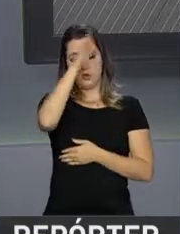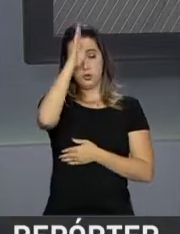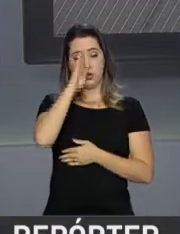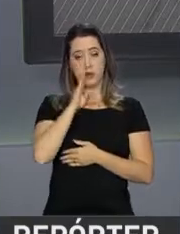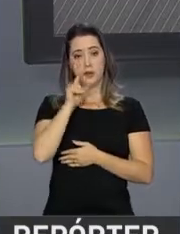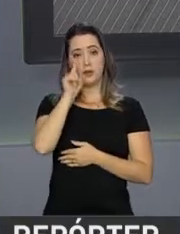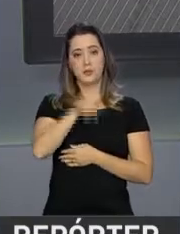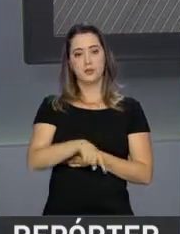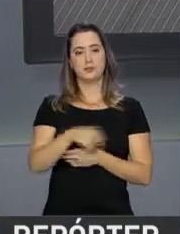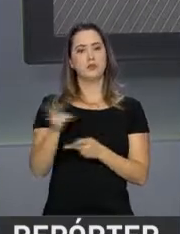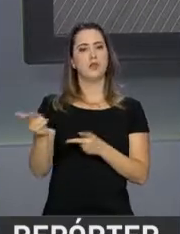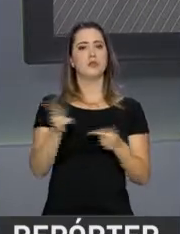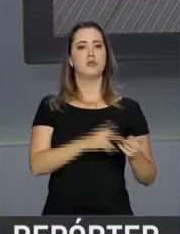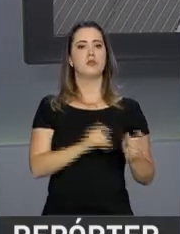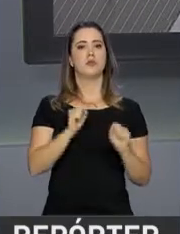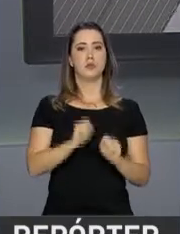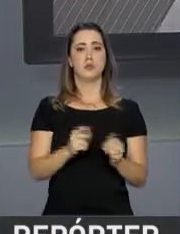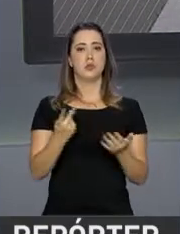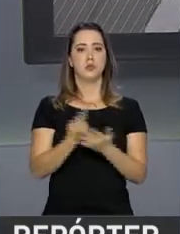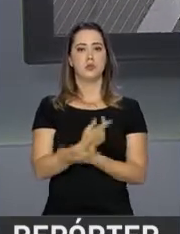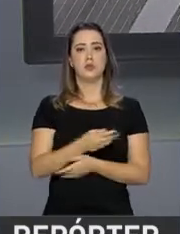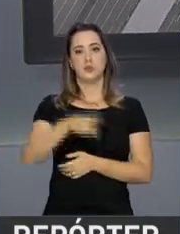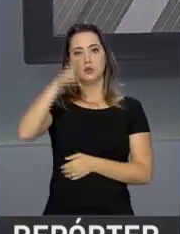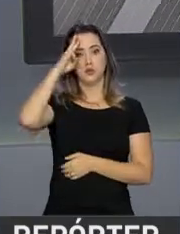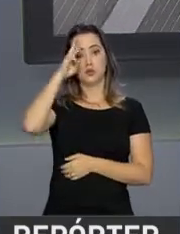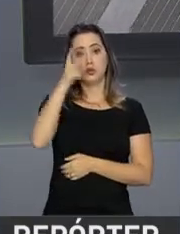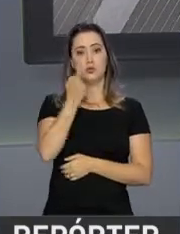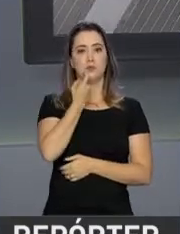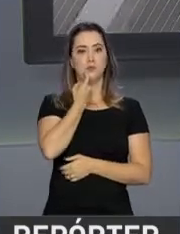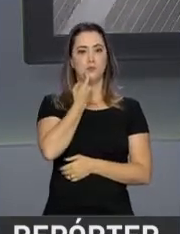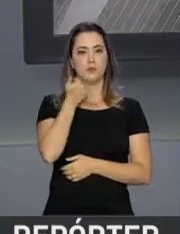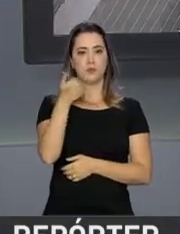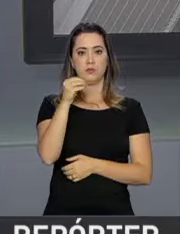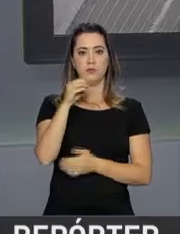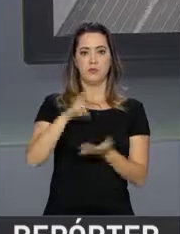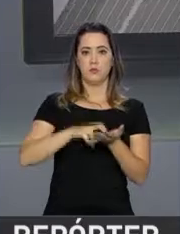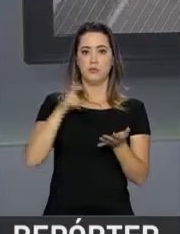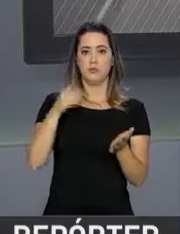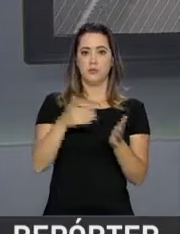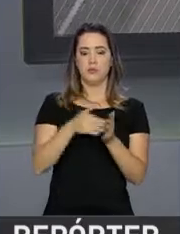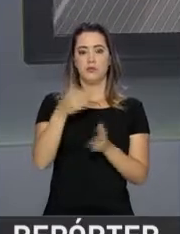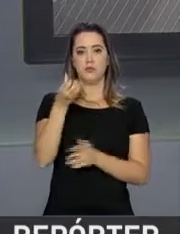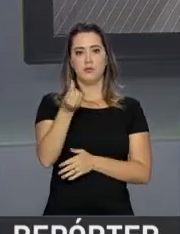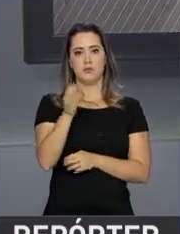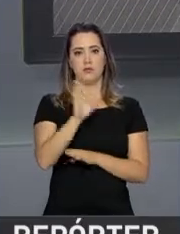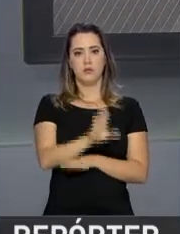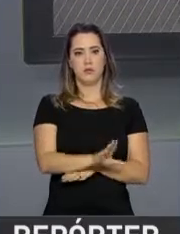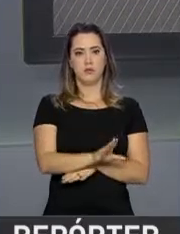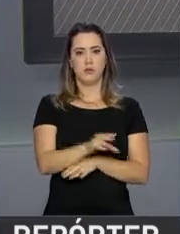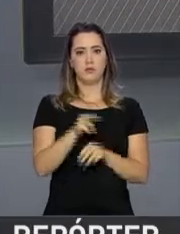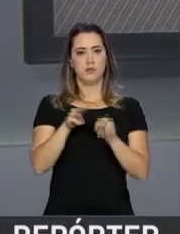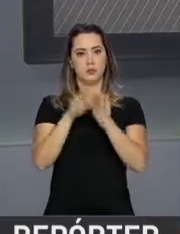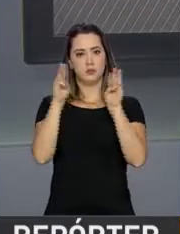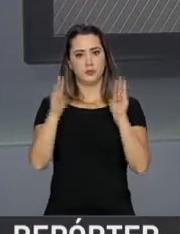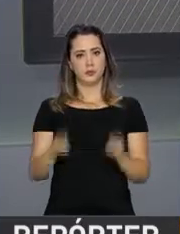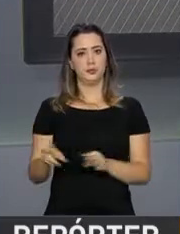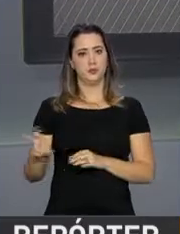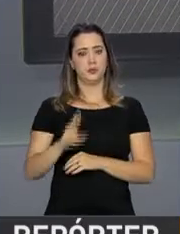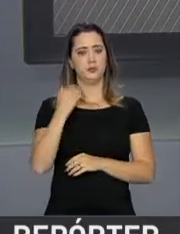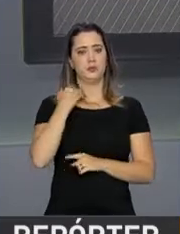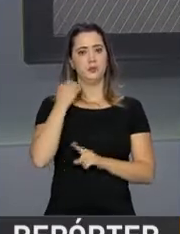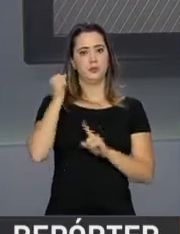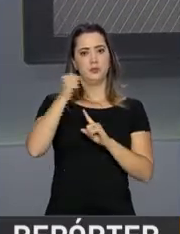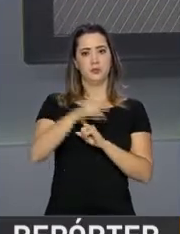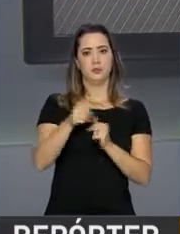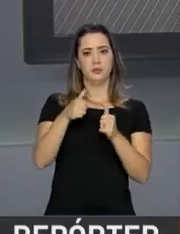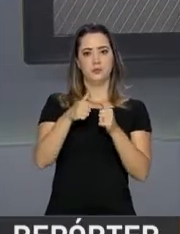de graça as visitações podem ser feitas de terça a sexta feira das 10 da manhã às seis da tarde o museu de valores do banco